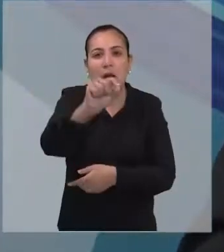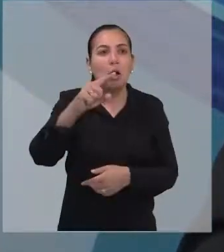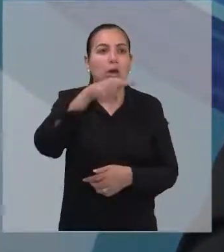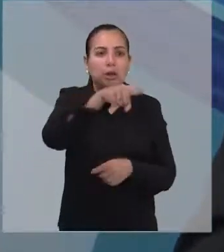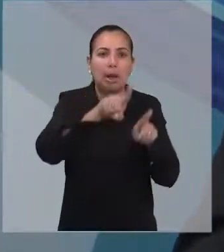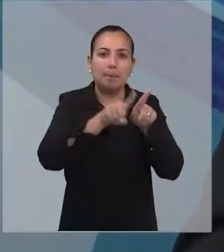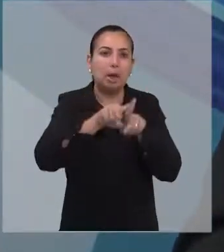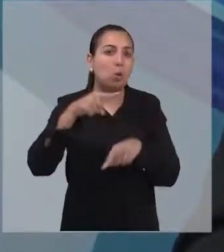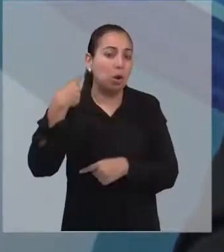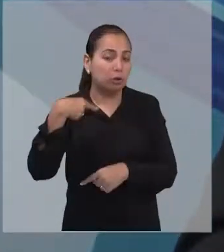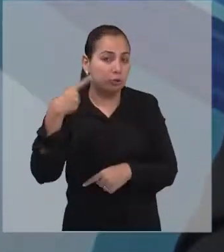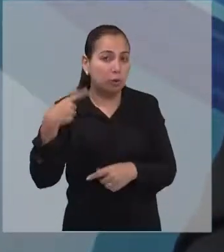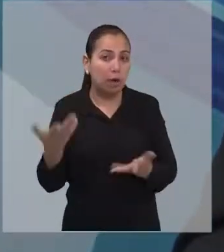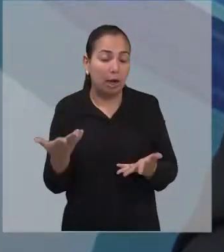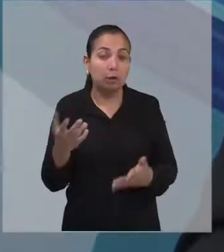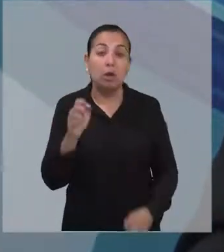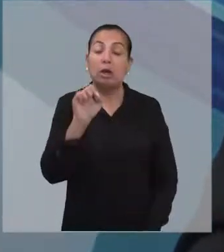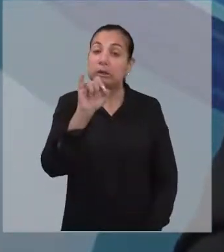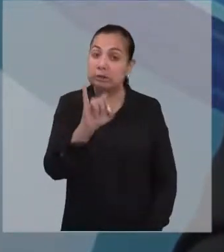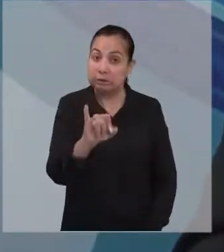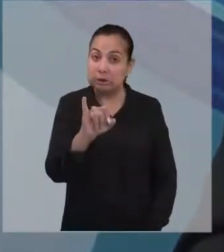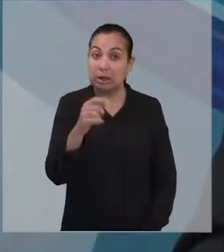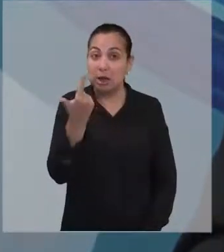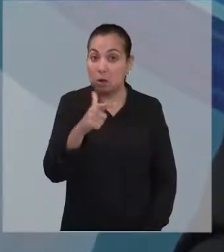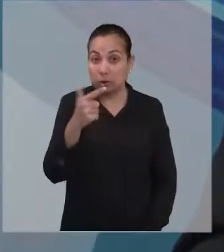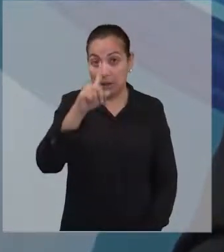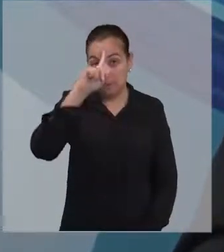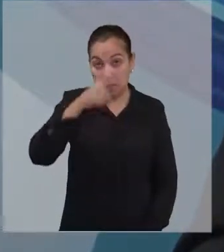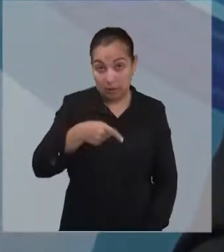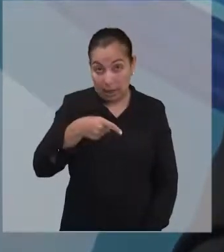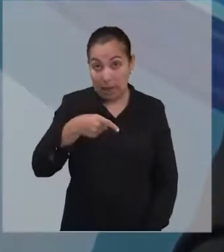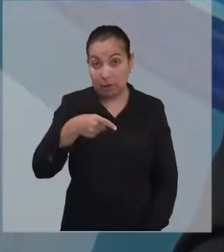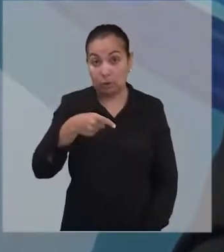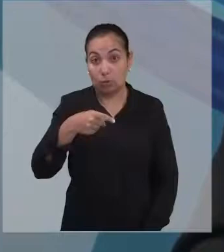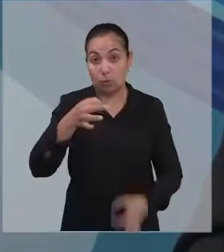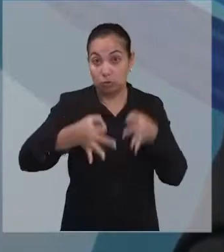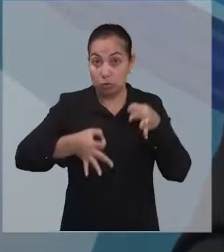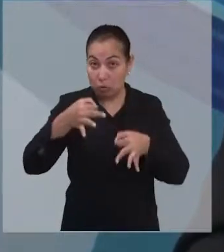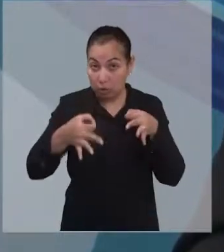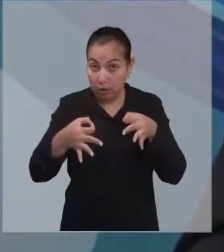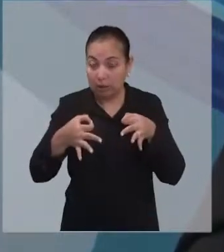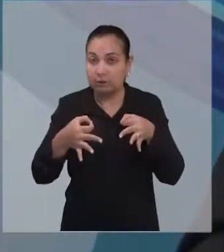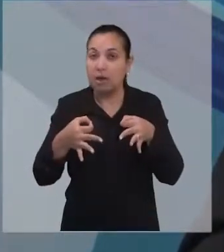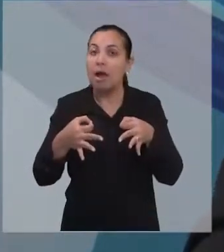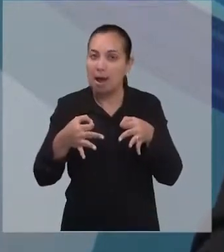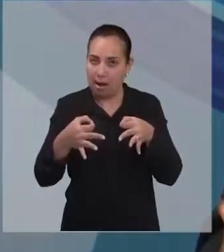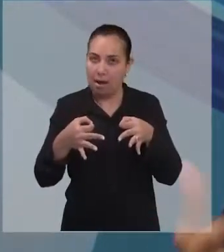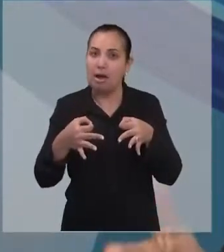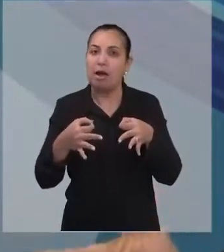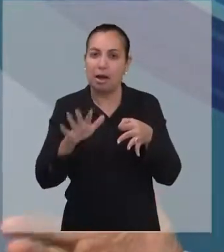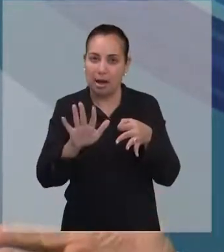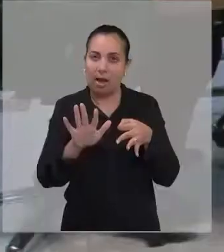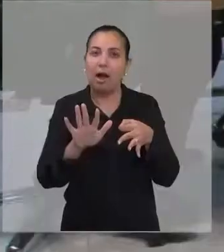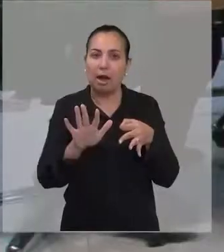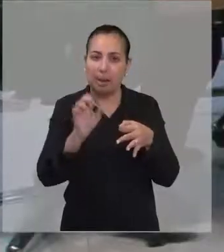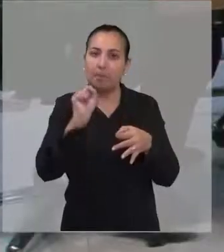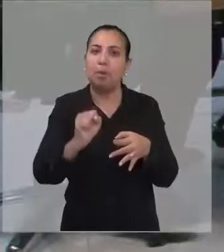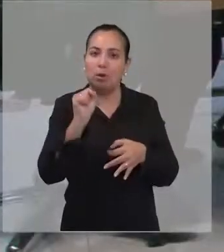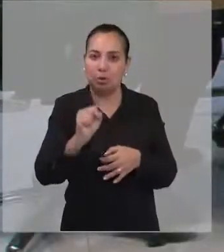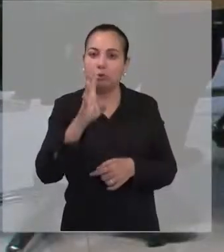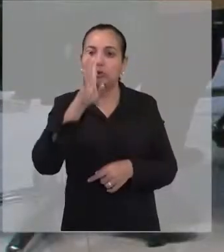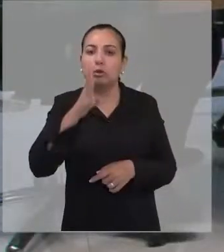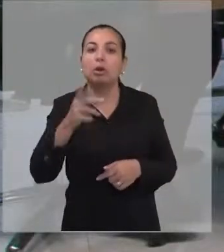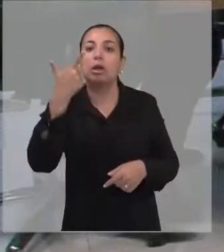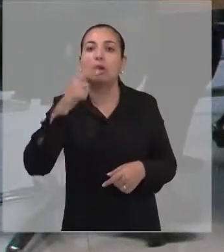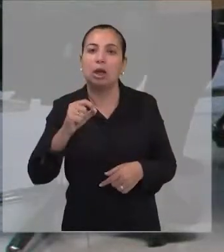advogados. Se não houve uma ordem judicial para fazer isso, até prova em contrário, não se pode responsabilizar o juiz. Mas